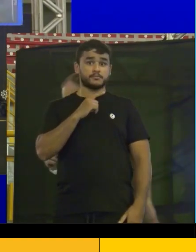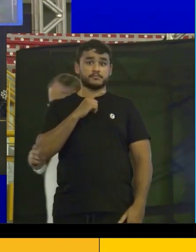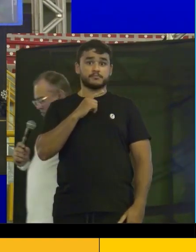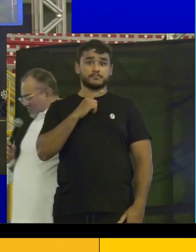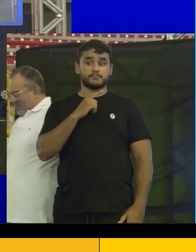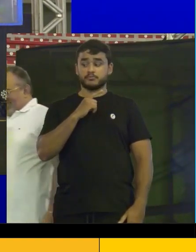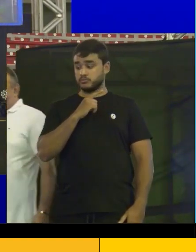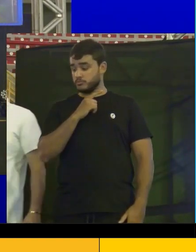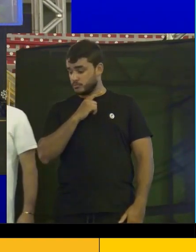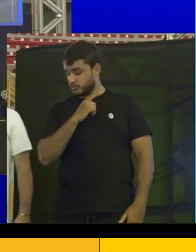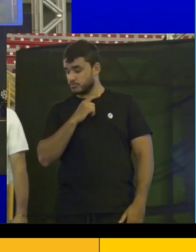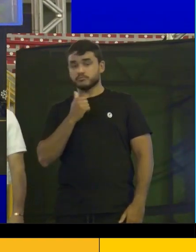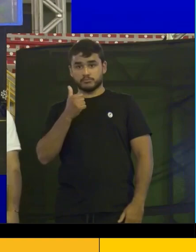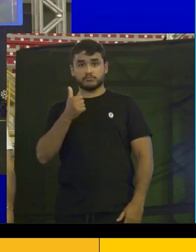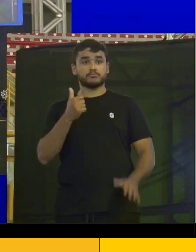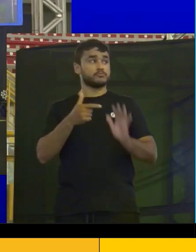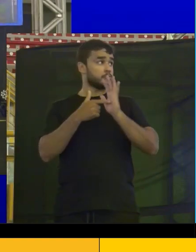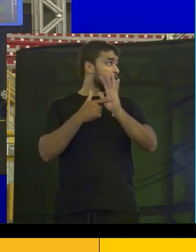seu lado, tá bom?